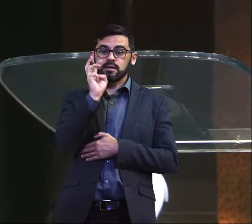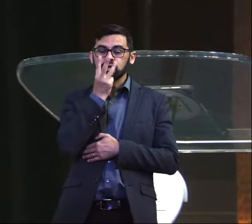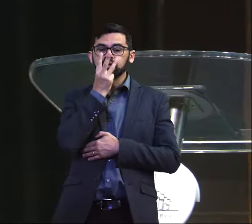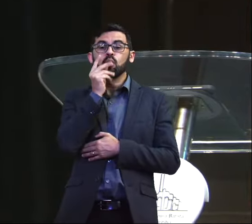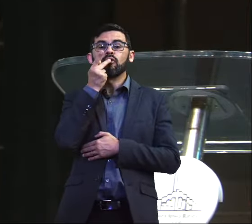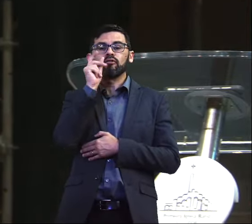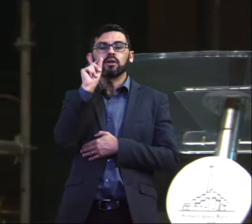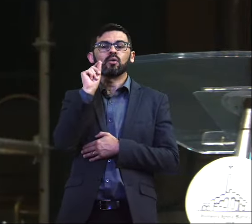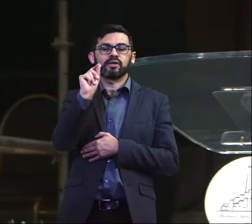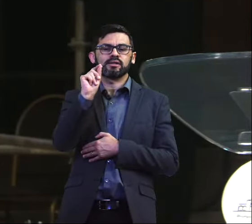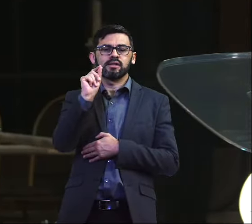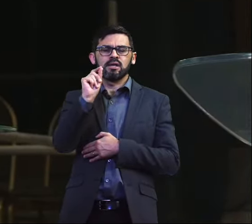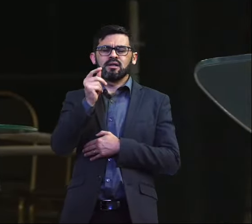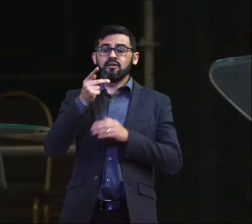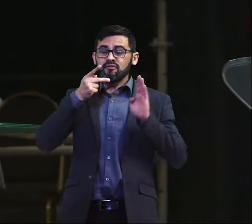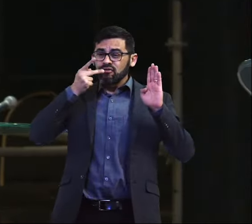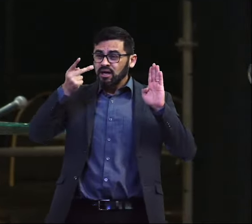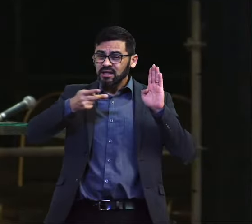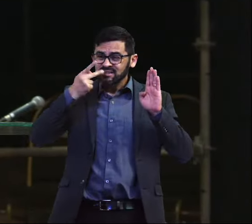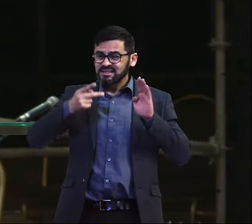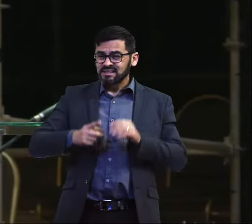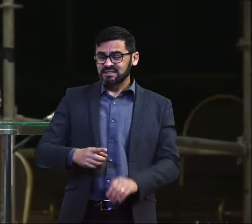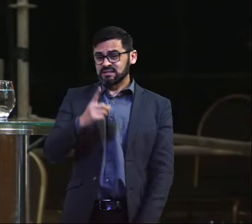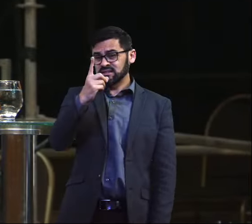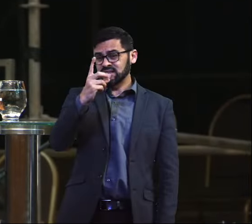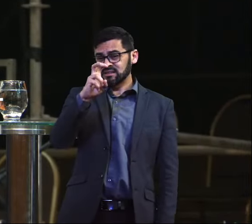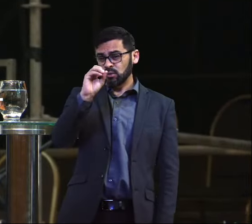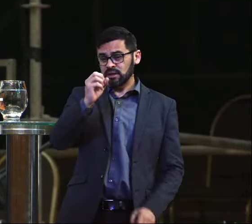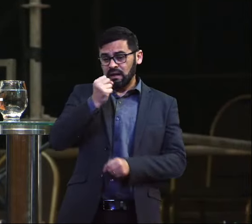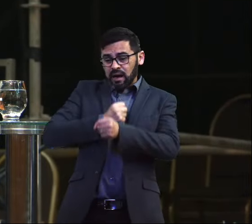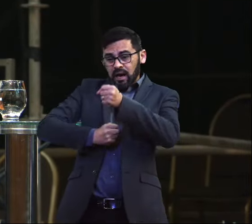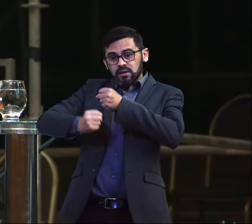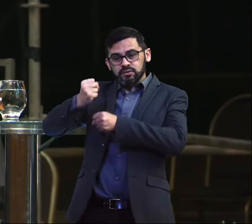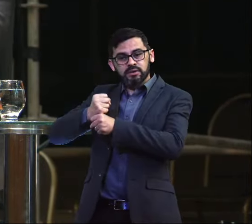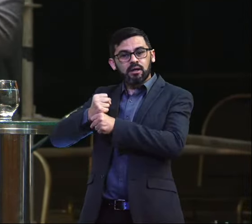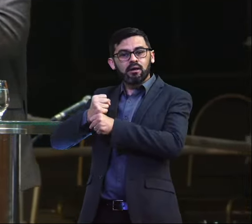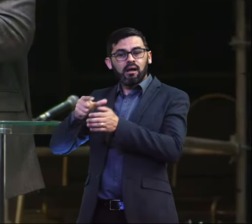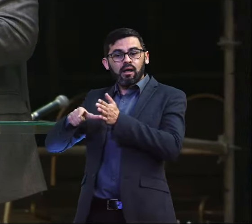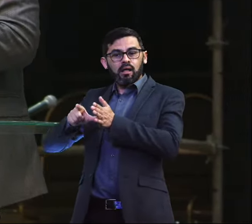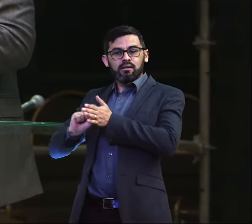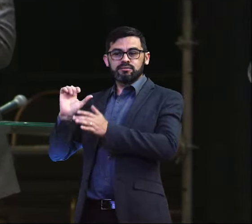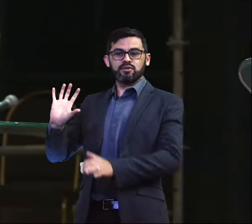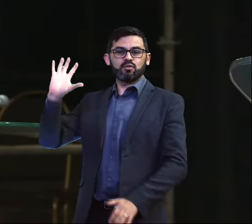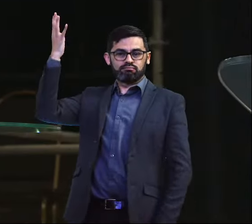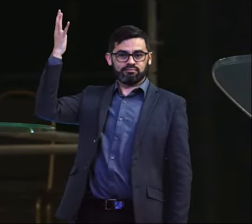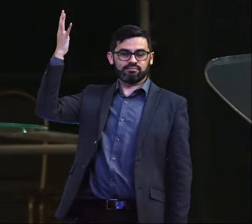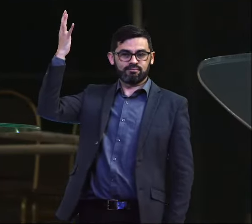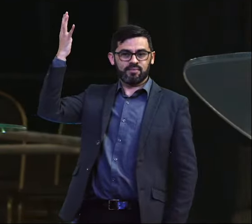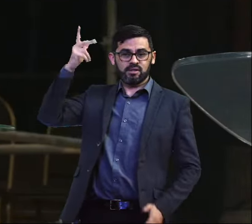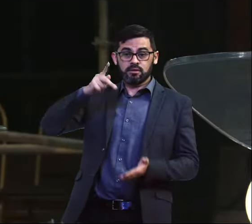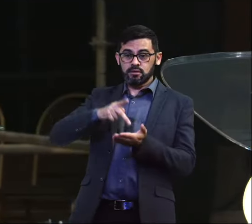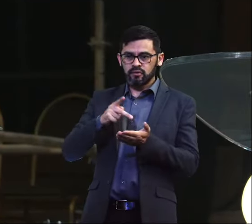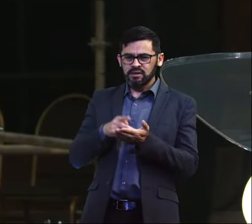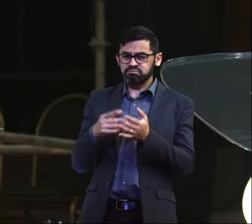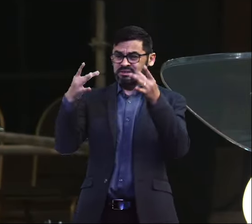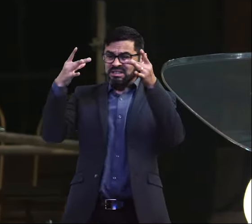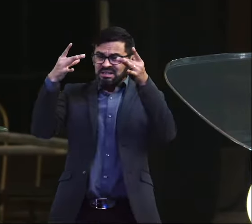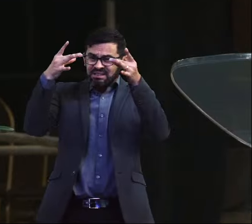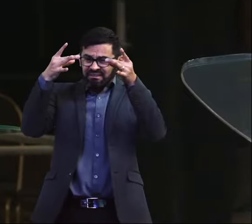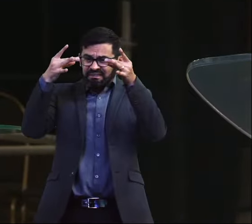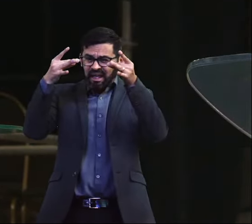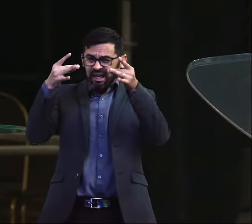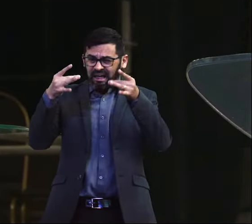vai profetizar essas coisas 150 anos antes delas acontecerem. E ele faz com riquezas de